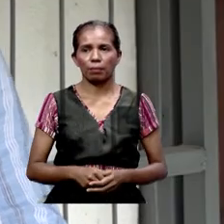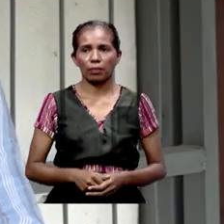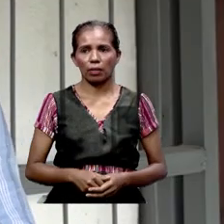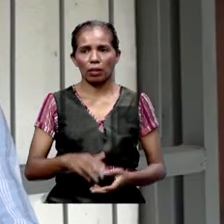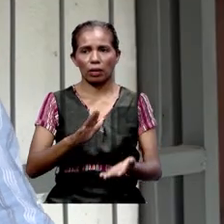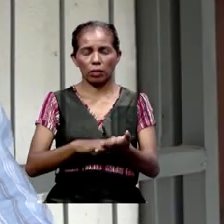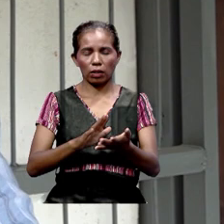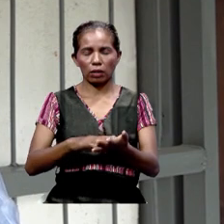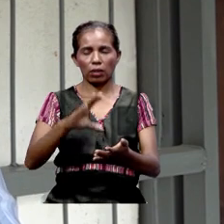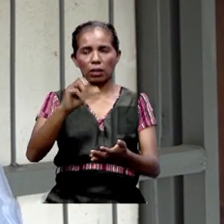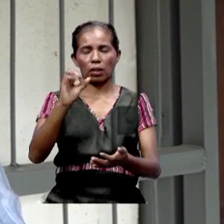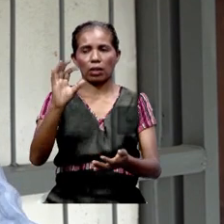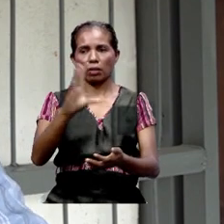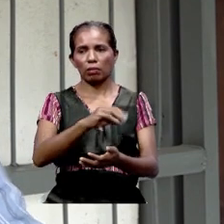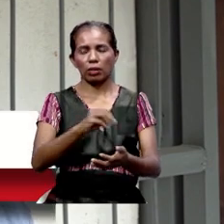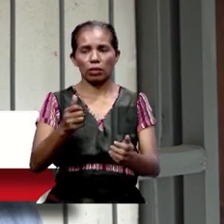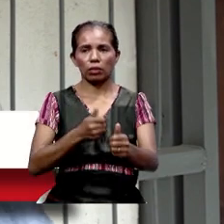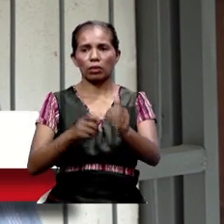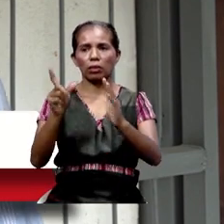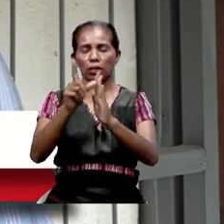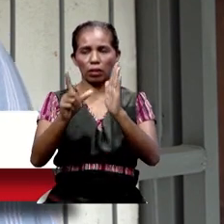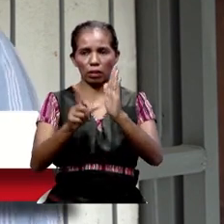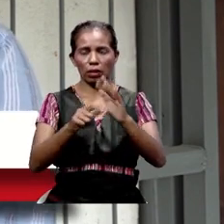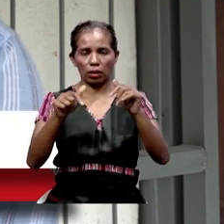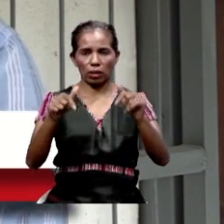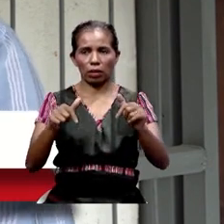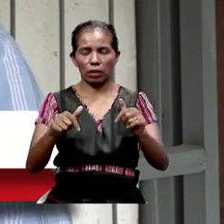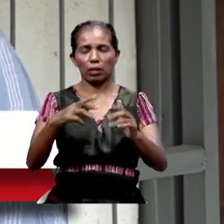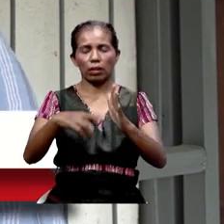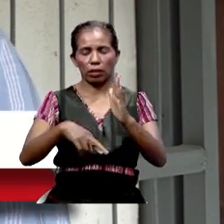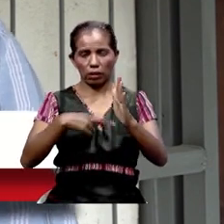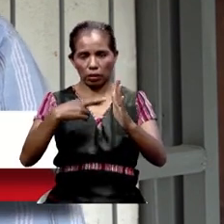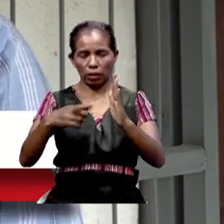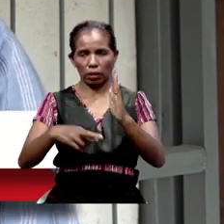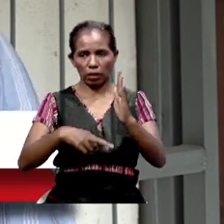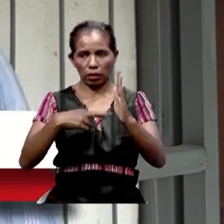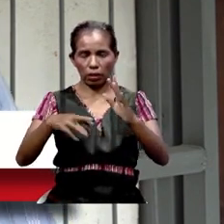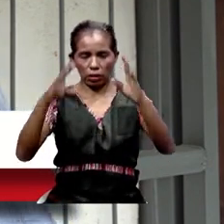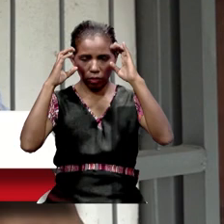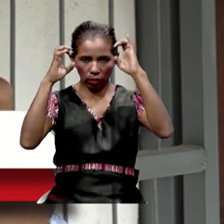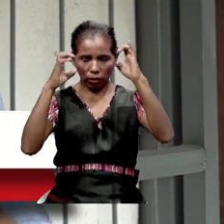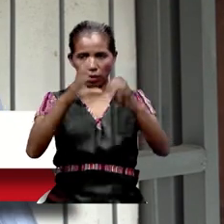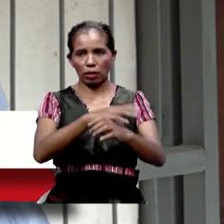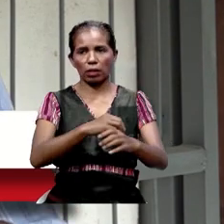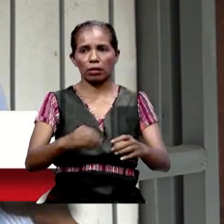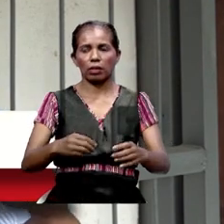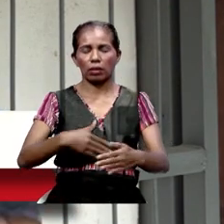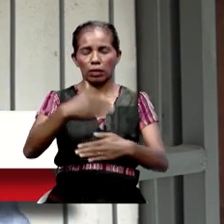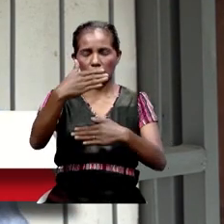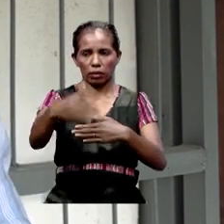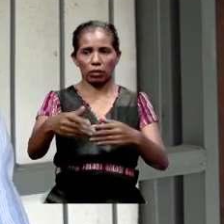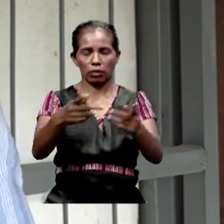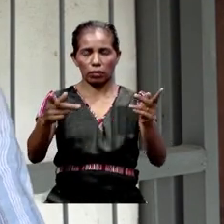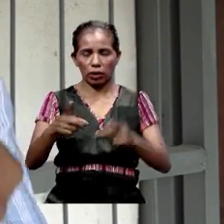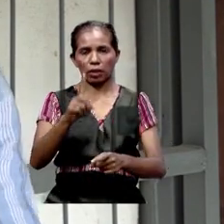tui padrão ne bem definido e leis e regras educação união. Cata que espaço de sala de aula